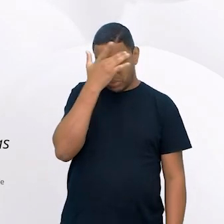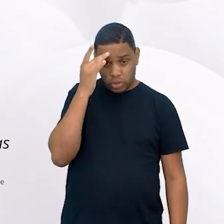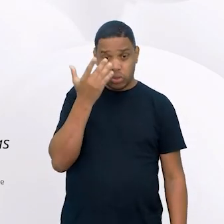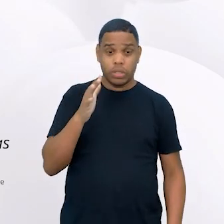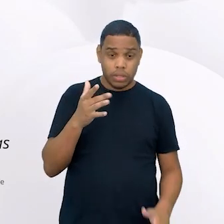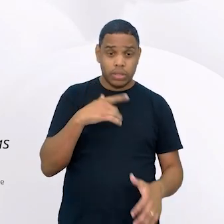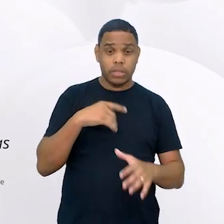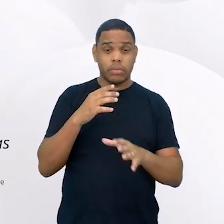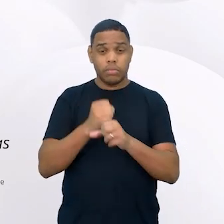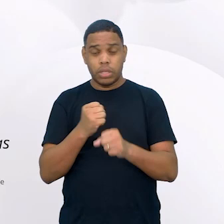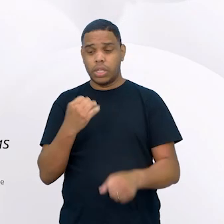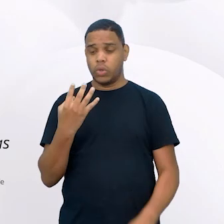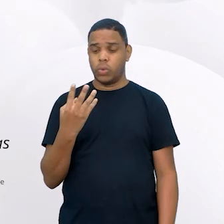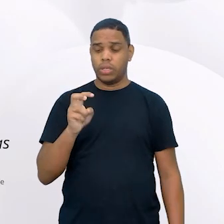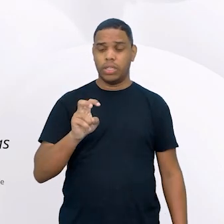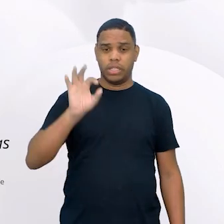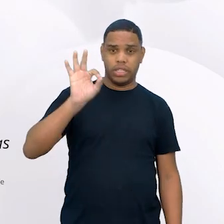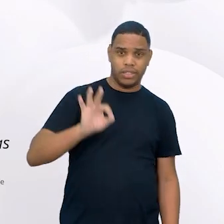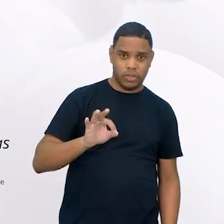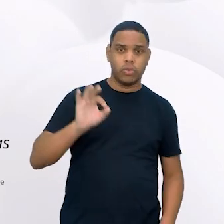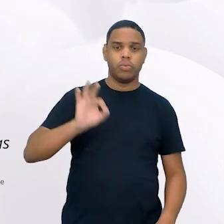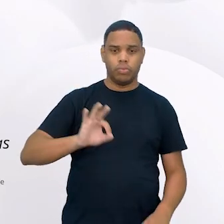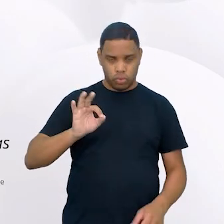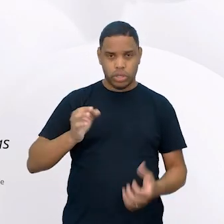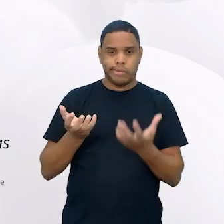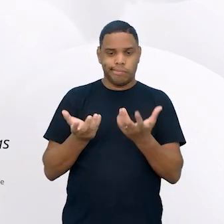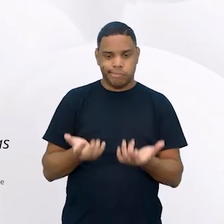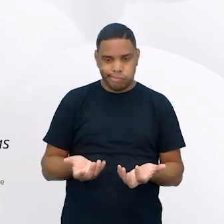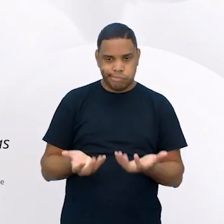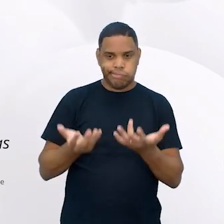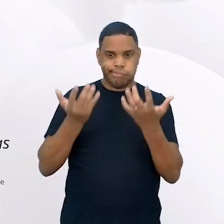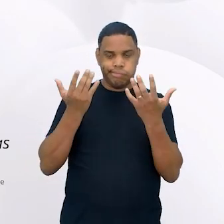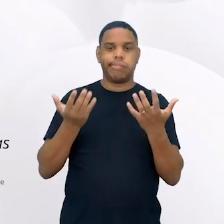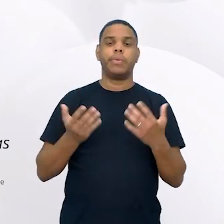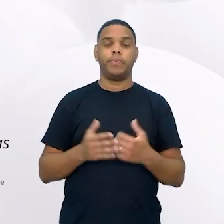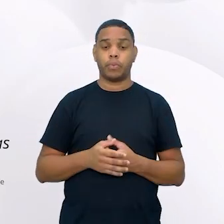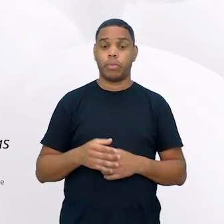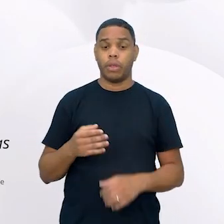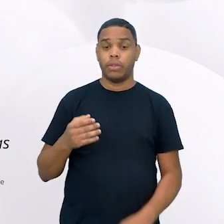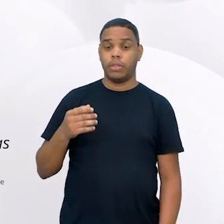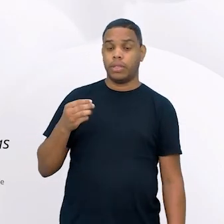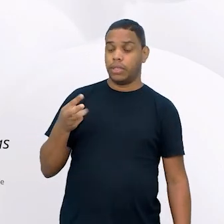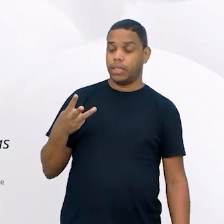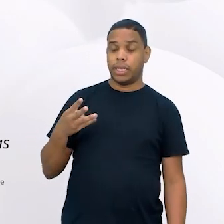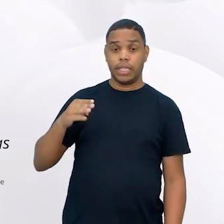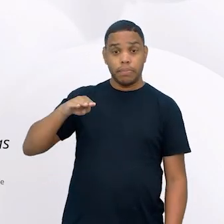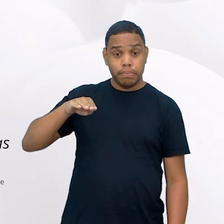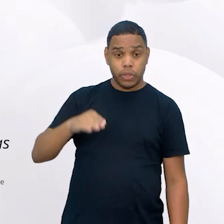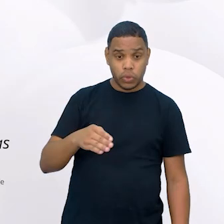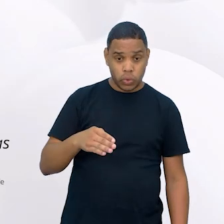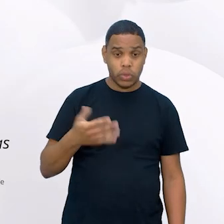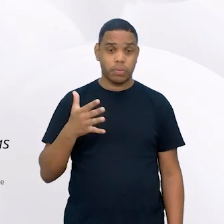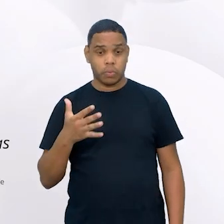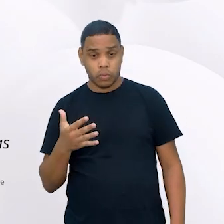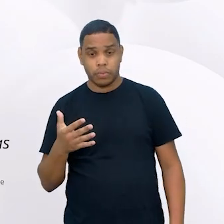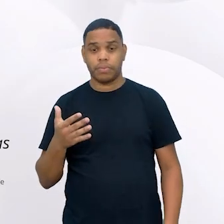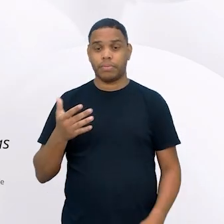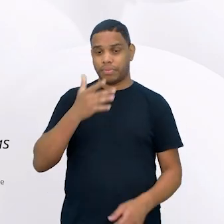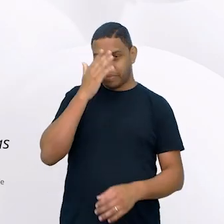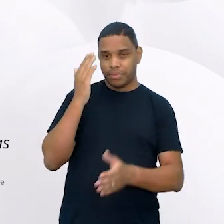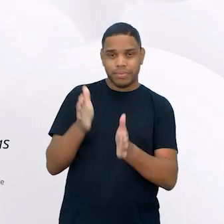emitem alguma coisa em torno de 45% dos gases de efeito estufa. E os outros 3 bilhões, que seria a classe